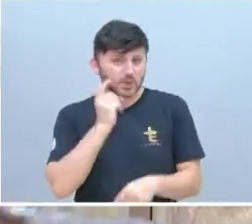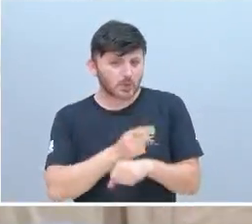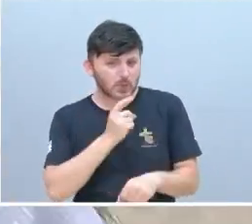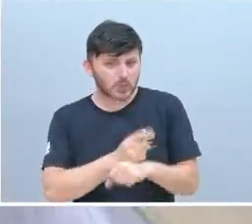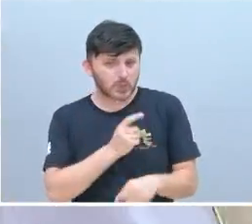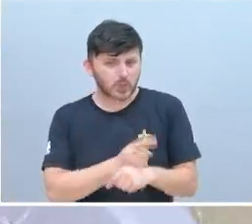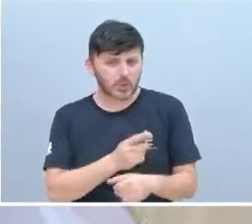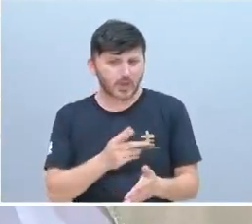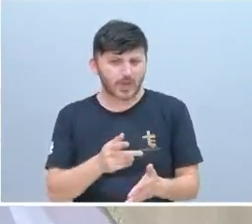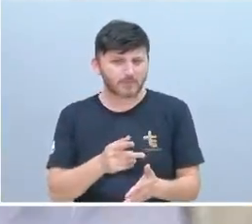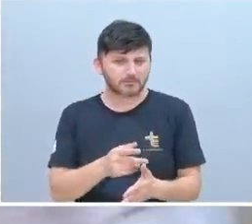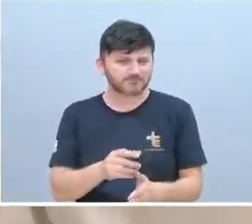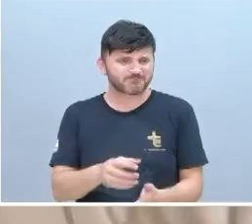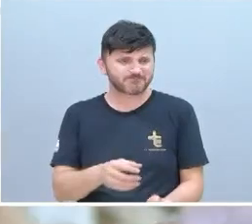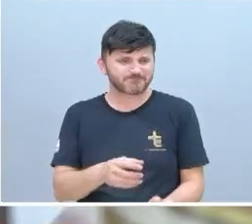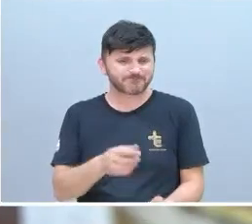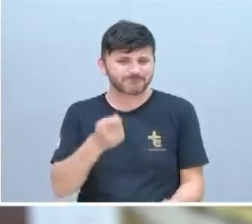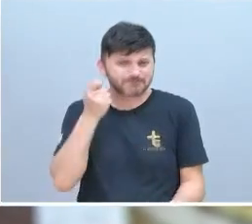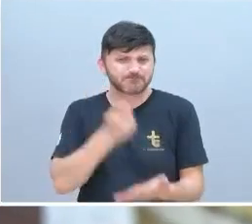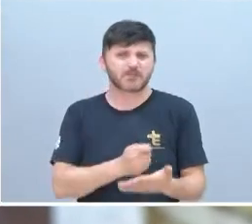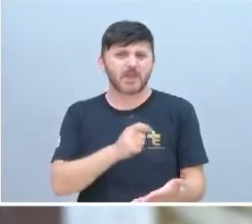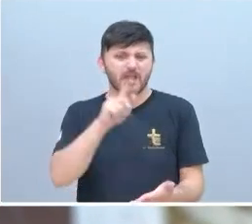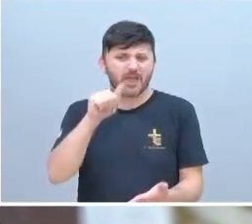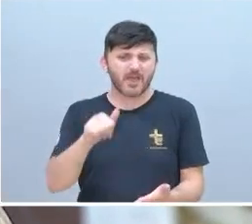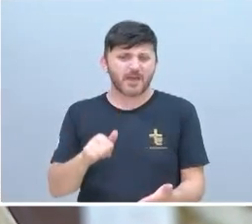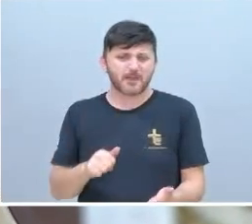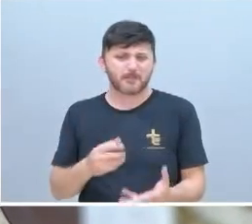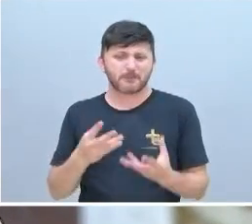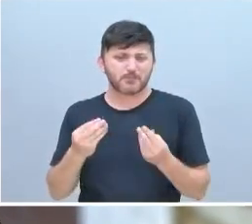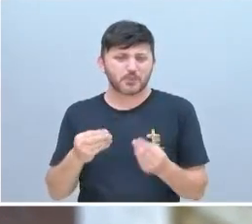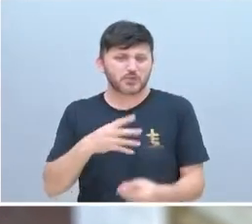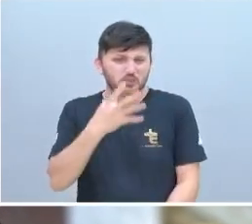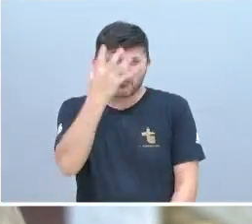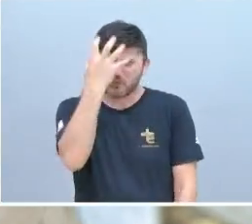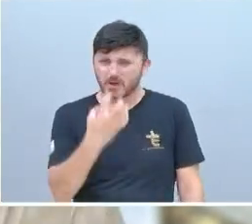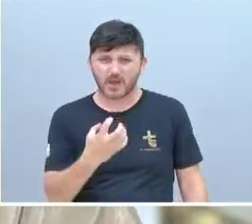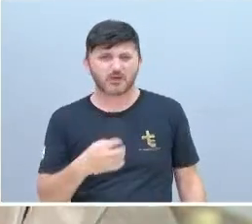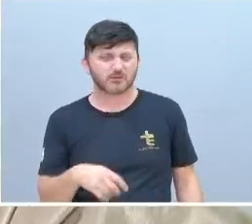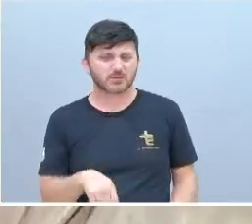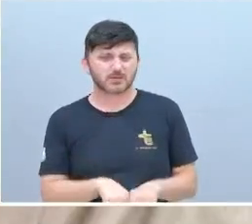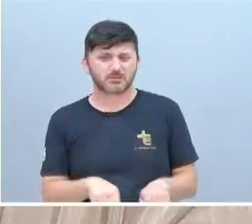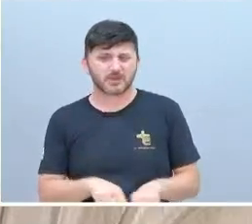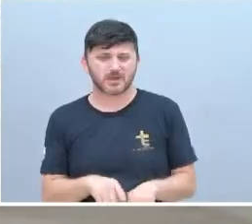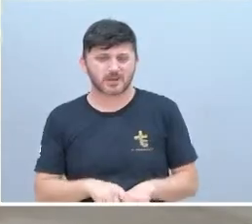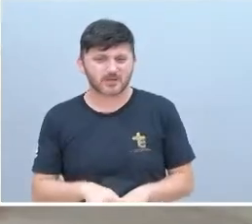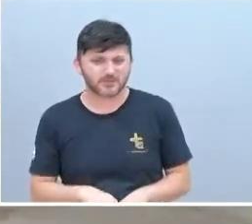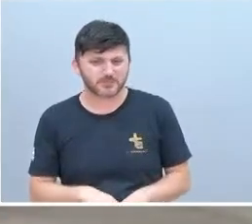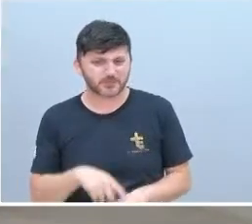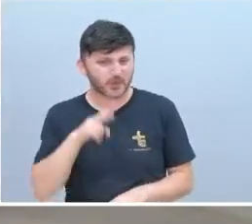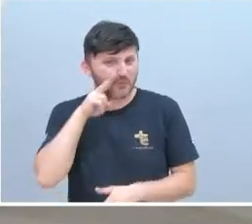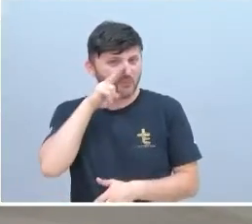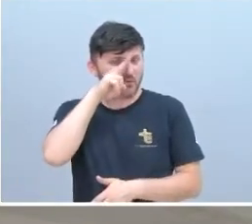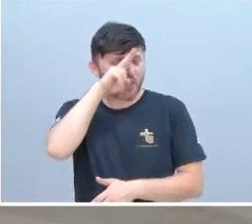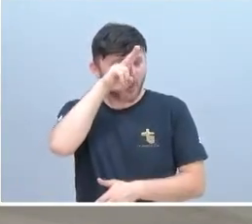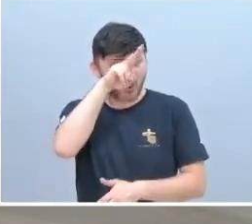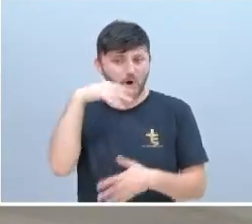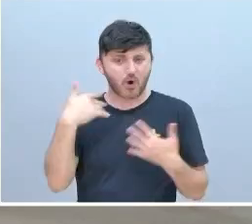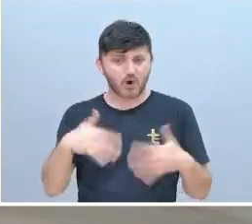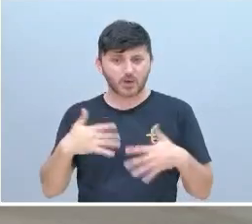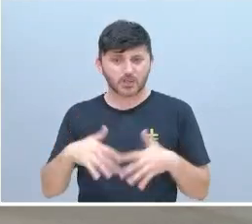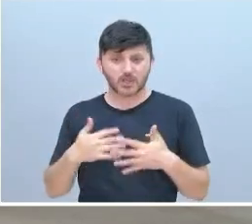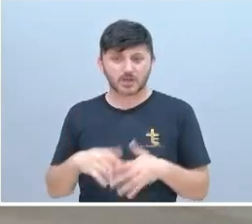radicalismo é extremista, eu estou falando da radicalidade enquanto não existe outro